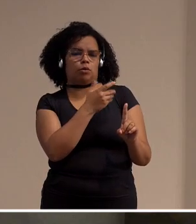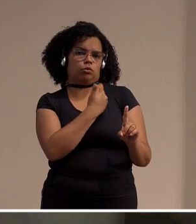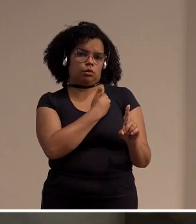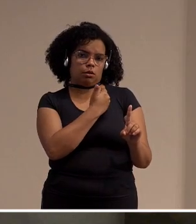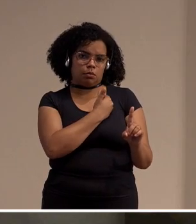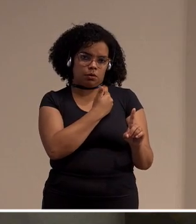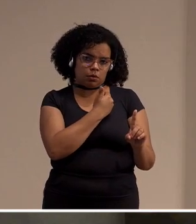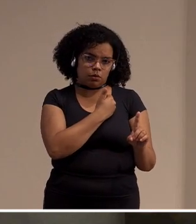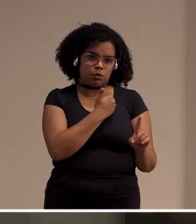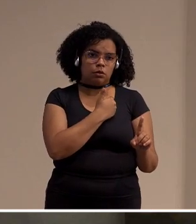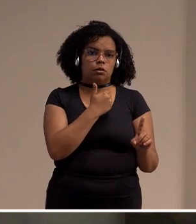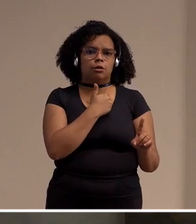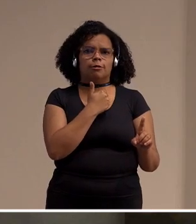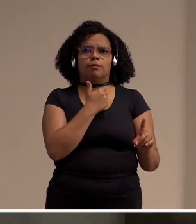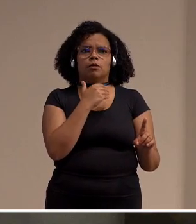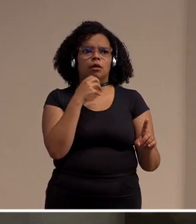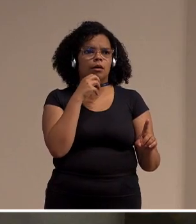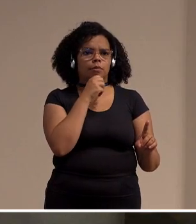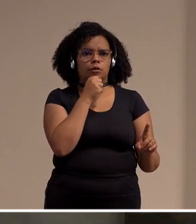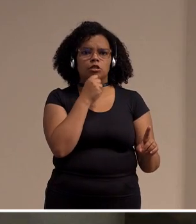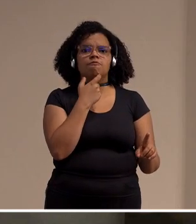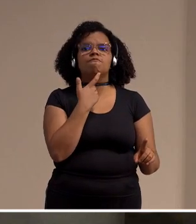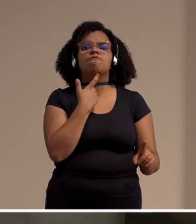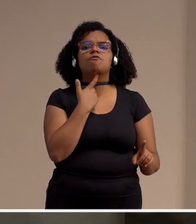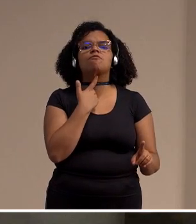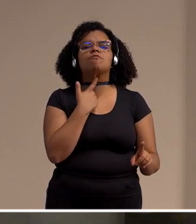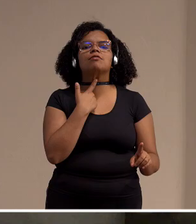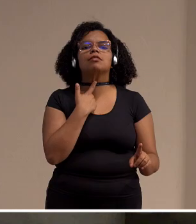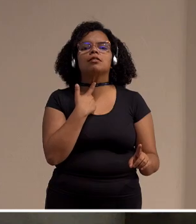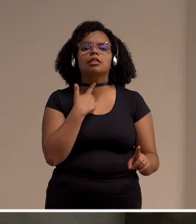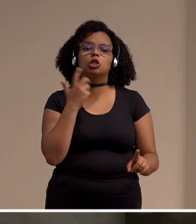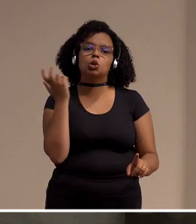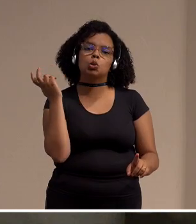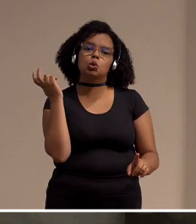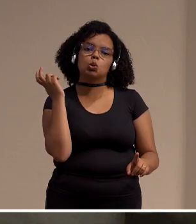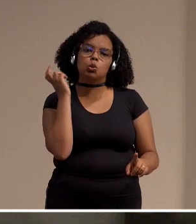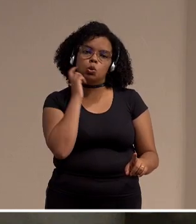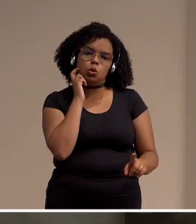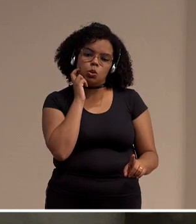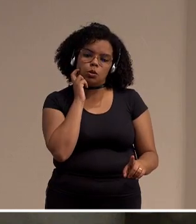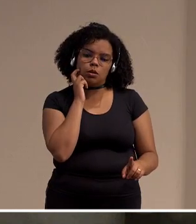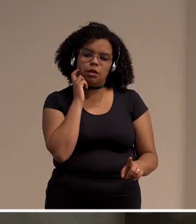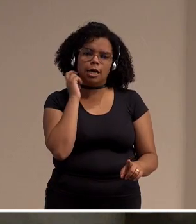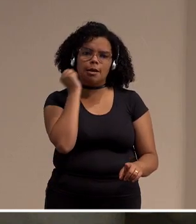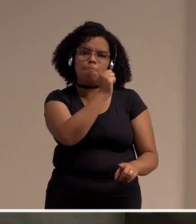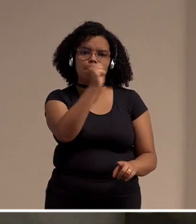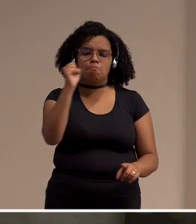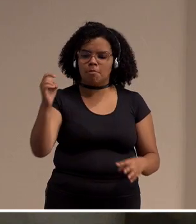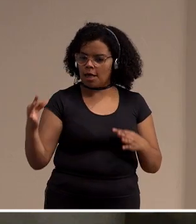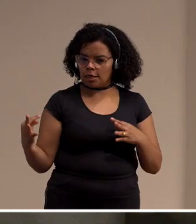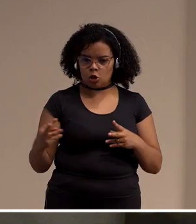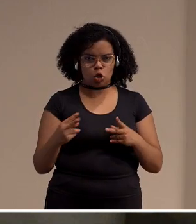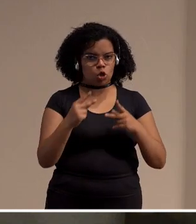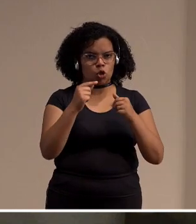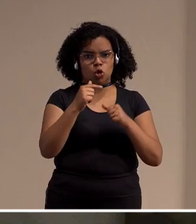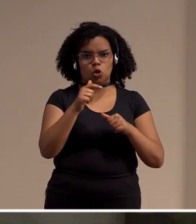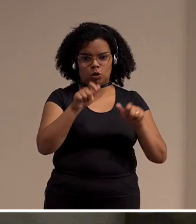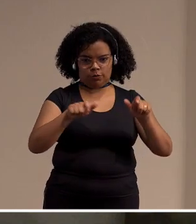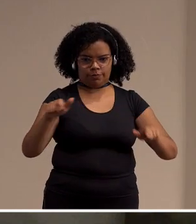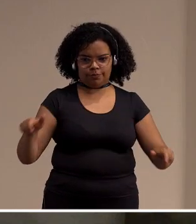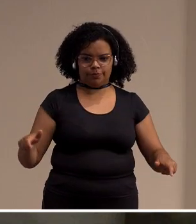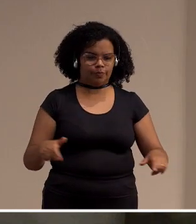assim, de repente ele sente vontade de chupar sangue. E aí ele mata todo mundo, né? Numa